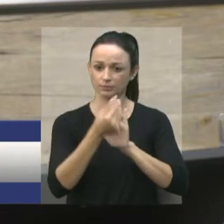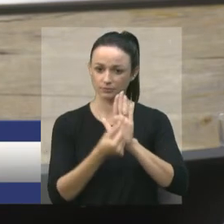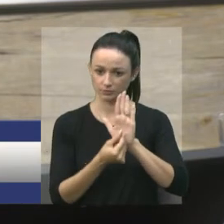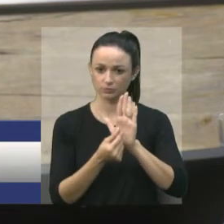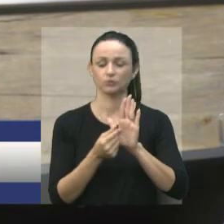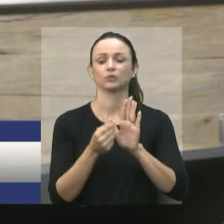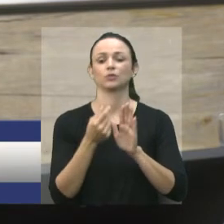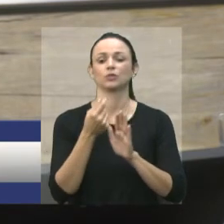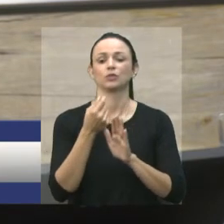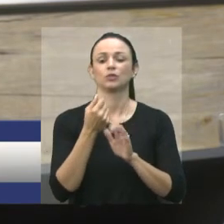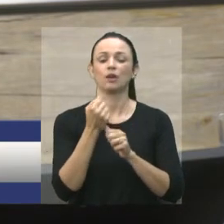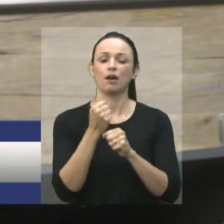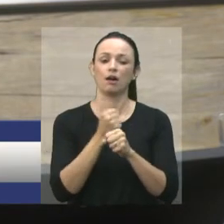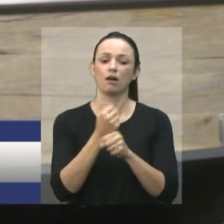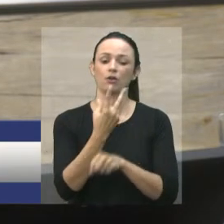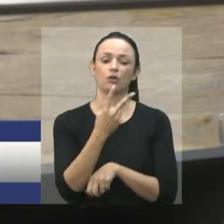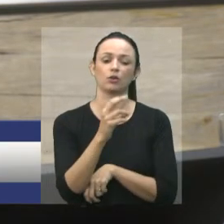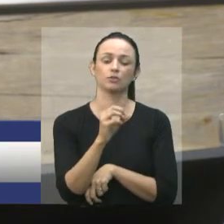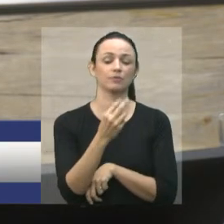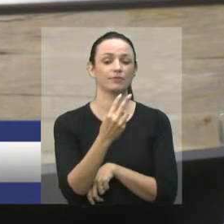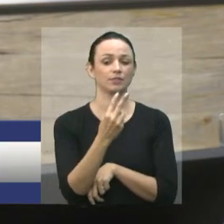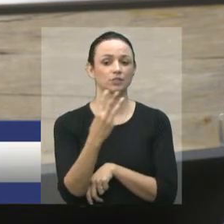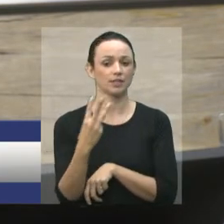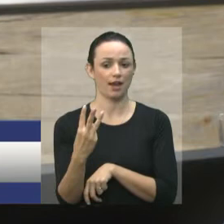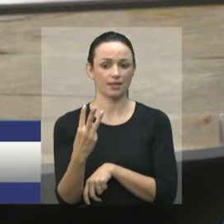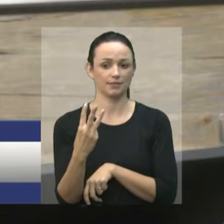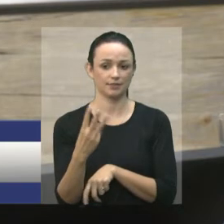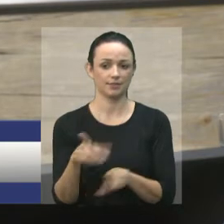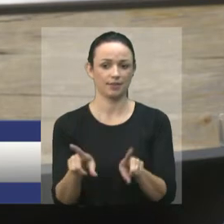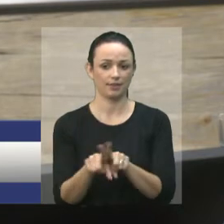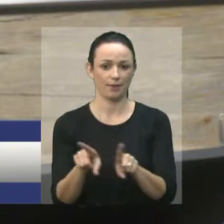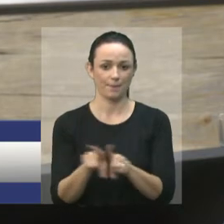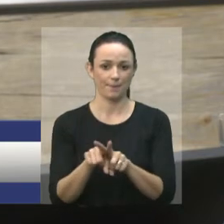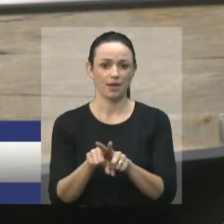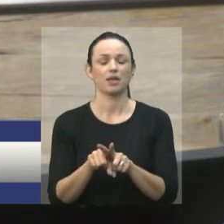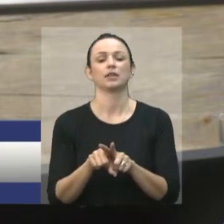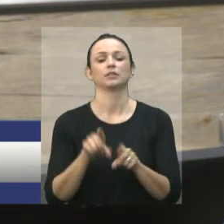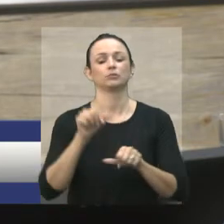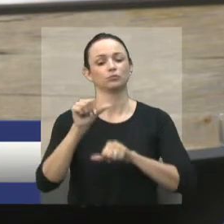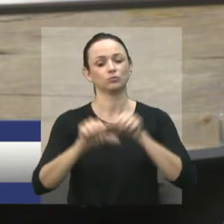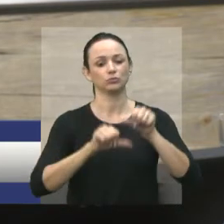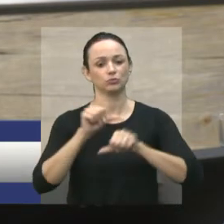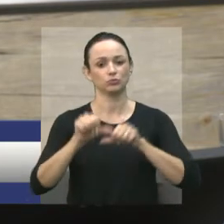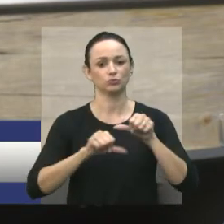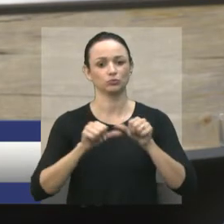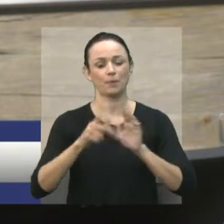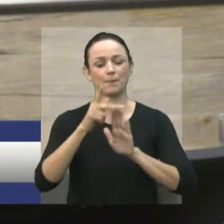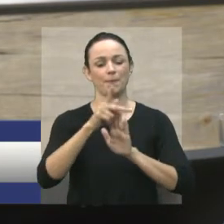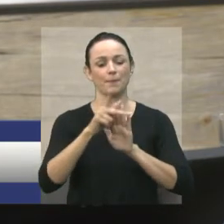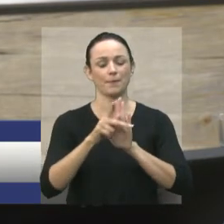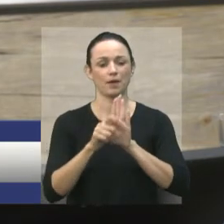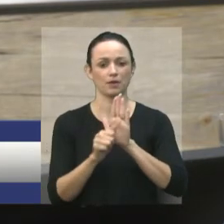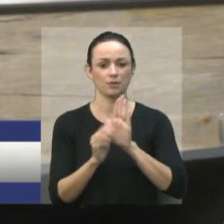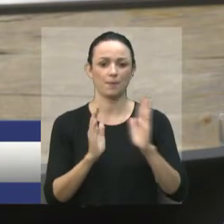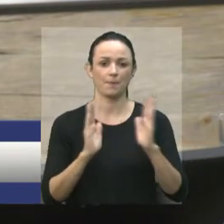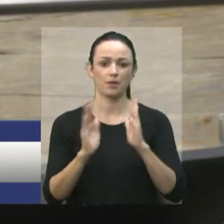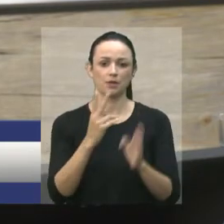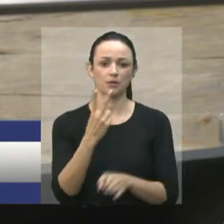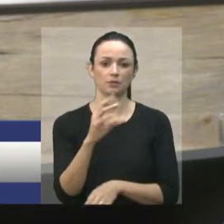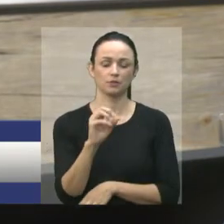exercício financeiro de 2023, bem como promovidas as alterações no plano plurianual para o período